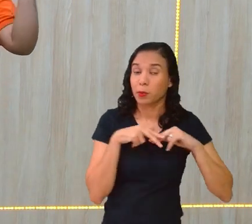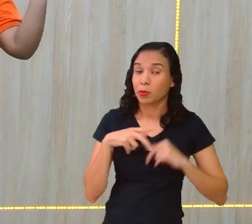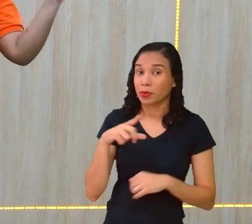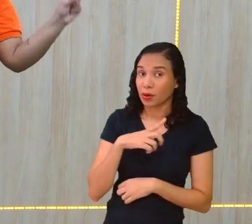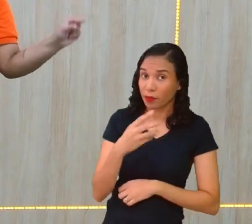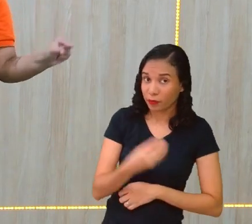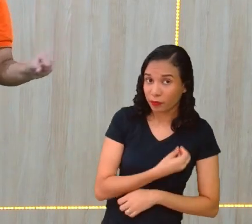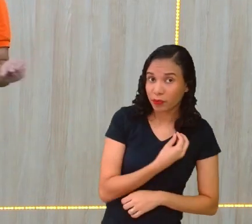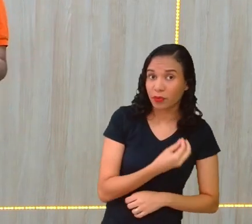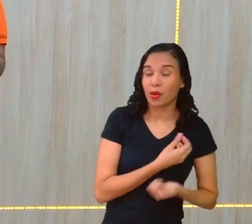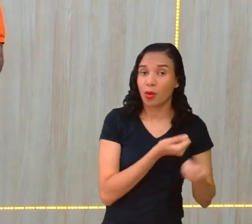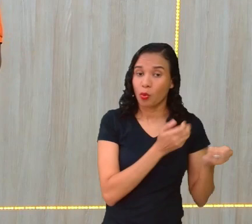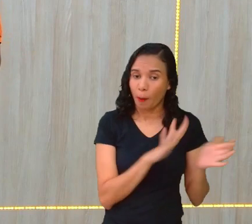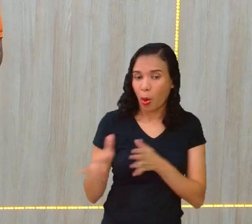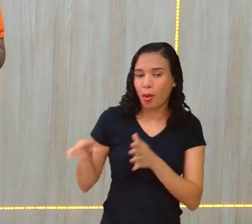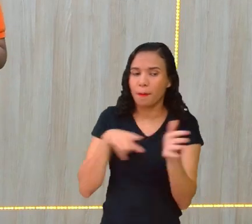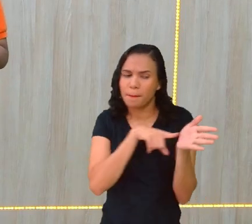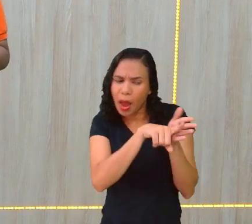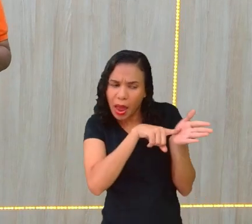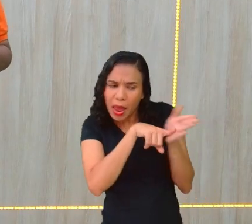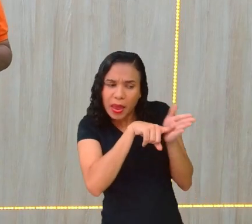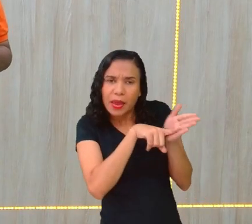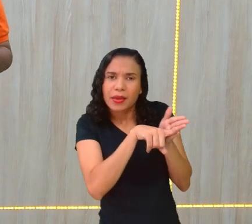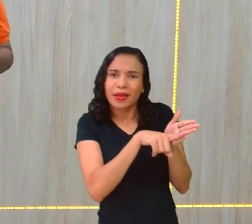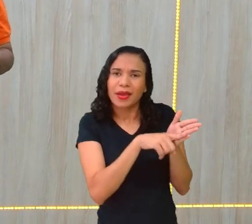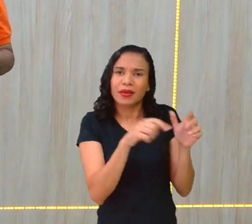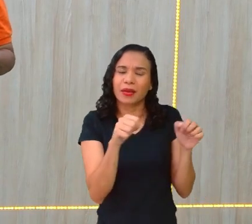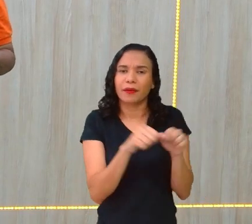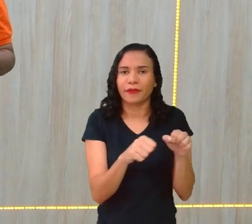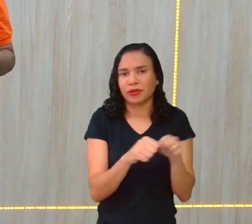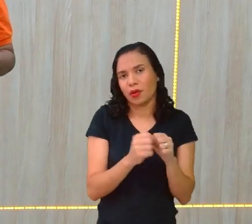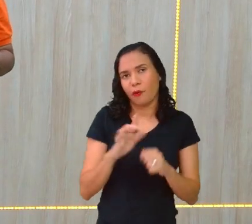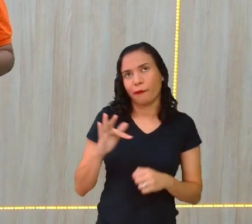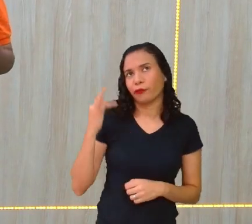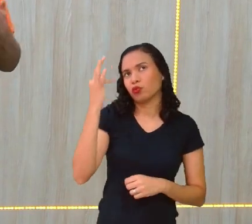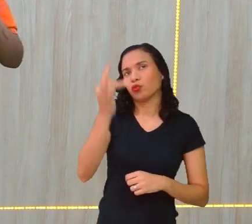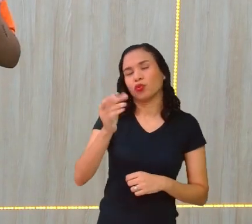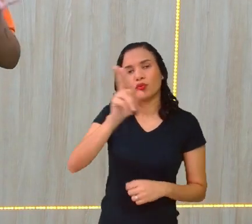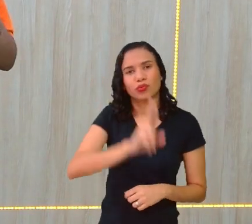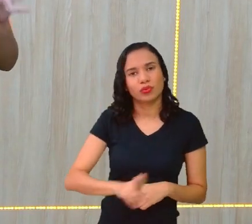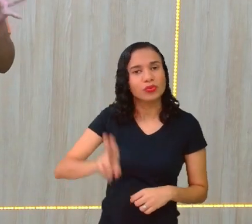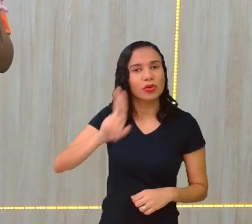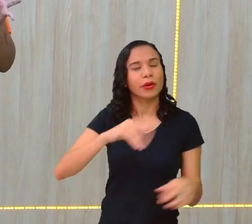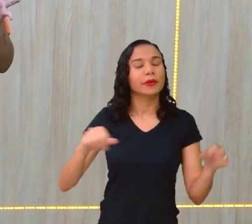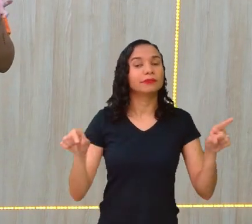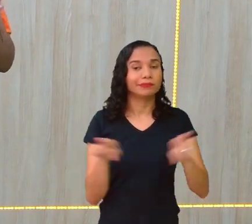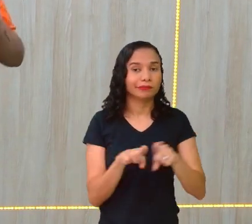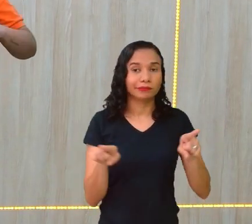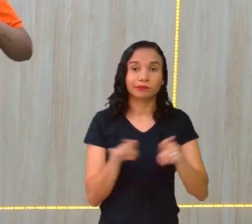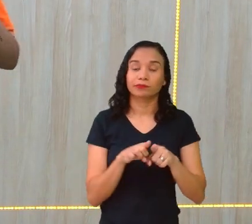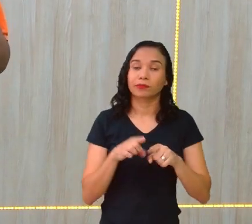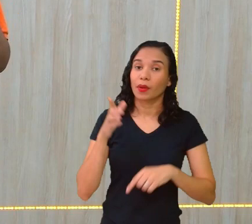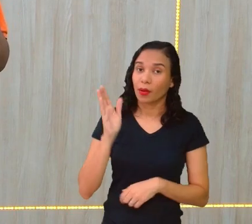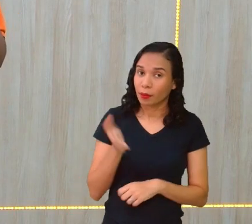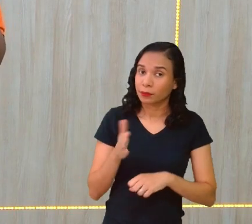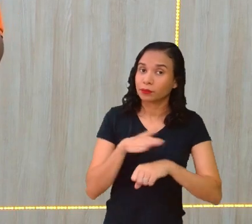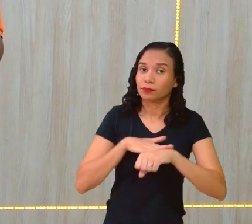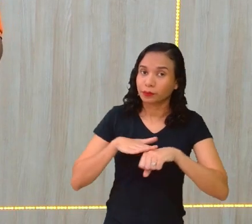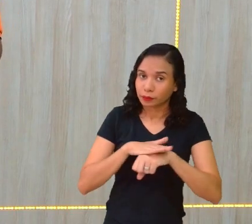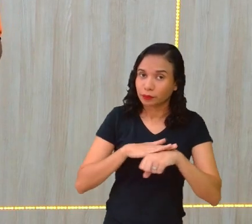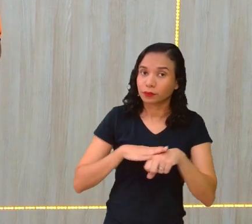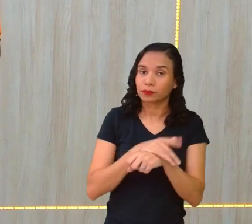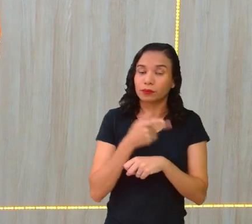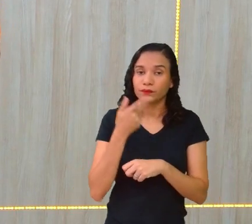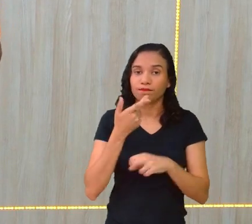que seja em processo de pesquisa para a feitura de uma reportagem, por exemplo. Que a gente também já conversou um pouquinho sobre